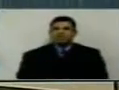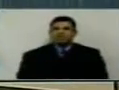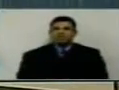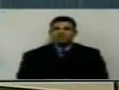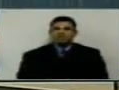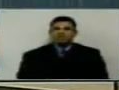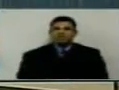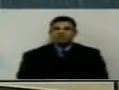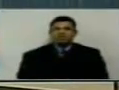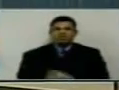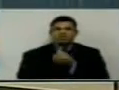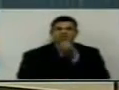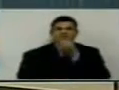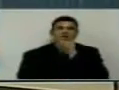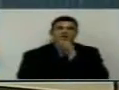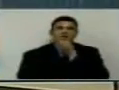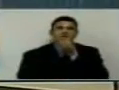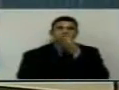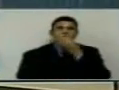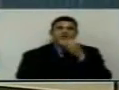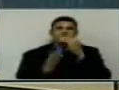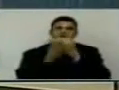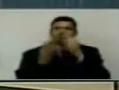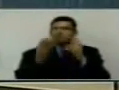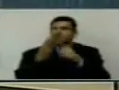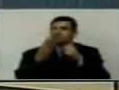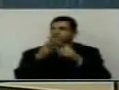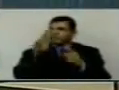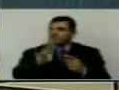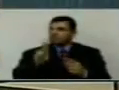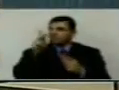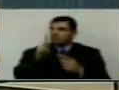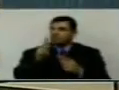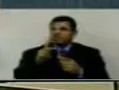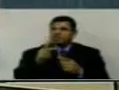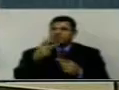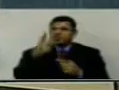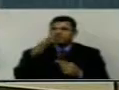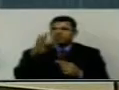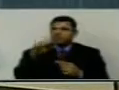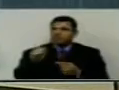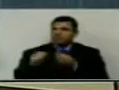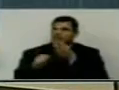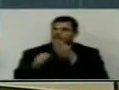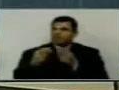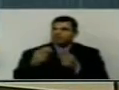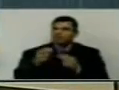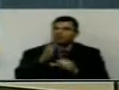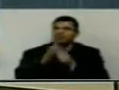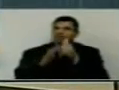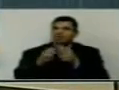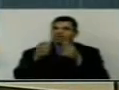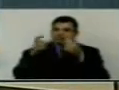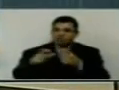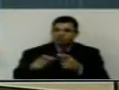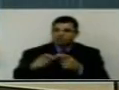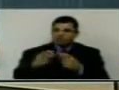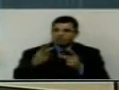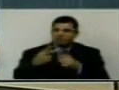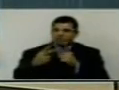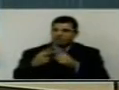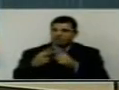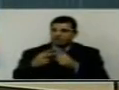bem formado. Eu fiz 3 vestibulares de universidade pública. Passei em primeiro lugar em